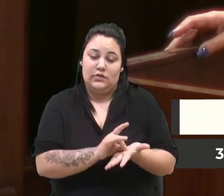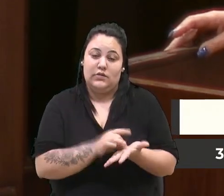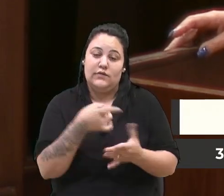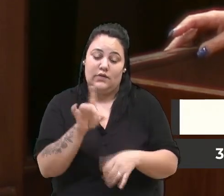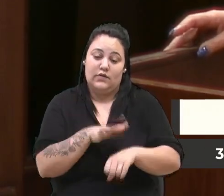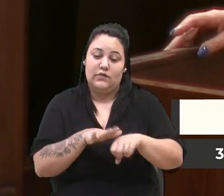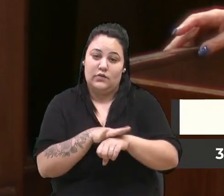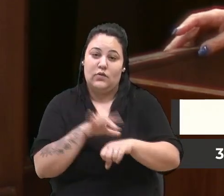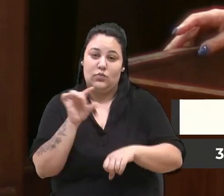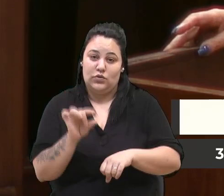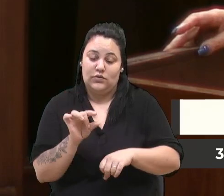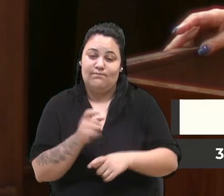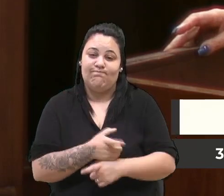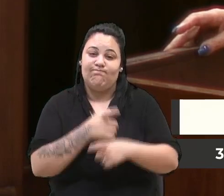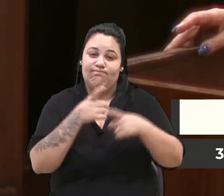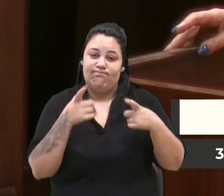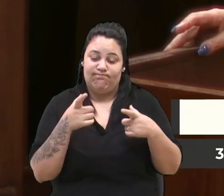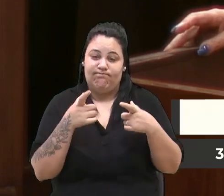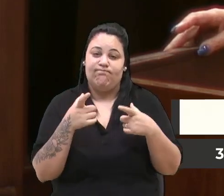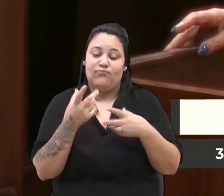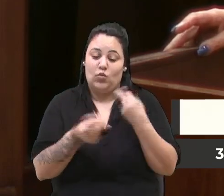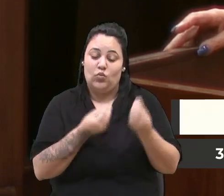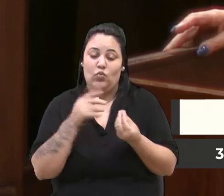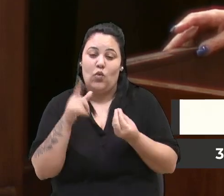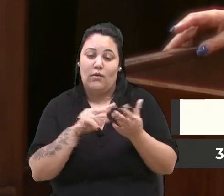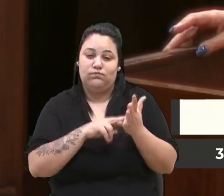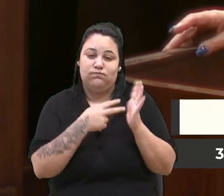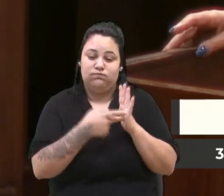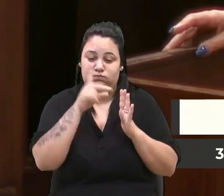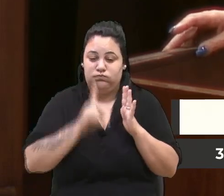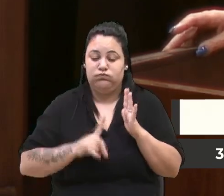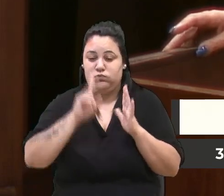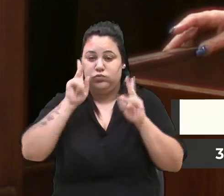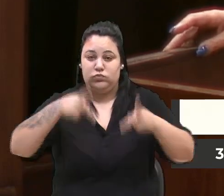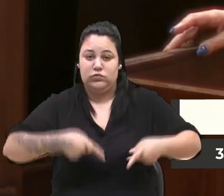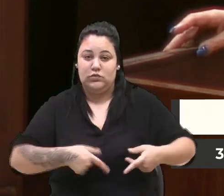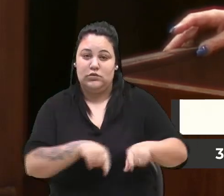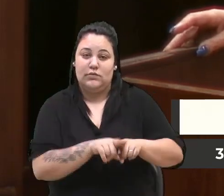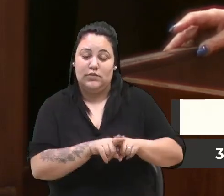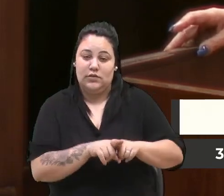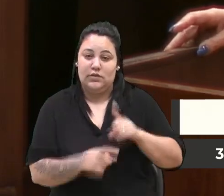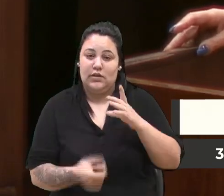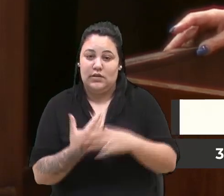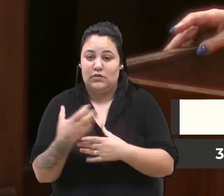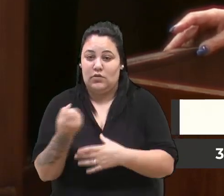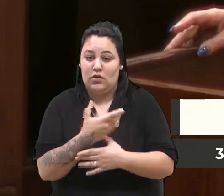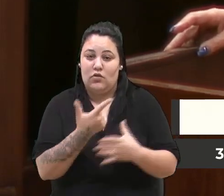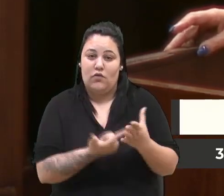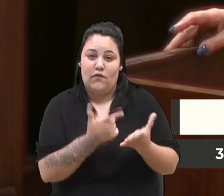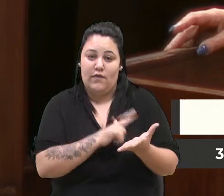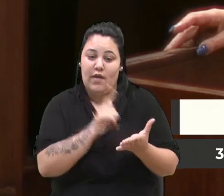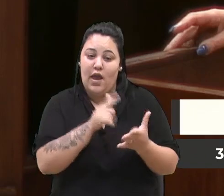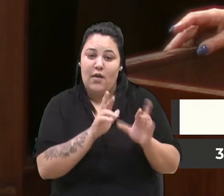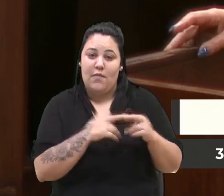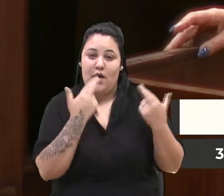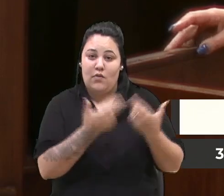a amplitude dos direitos humanos e o lançamento dessa cartilha. É uma reunião